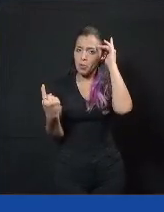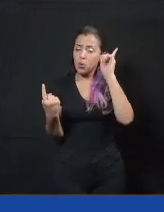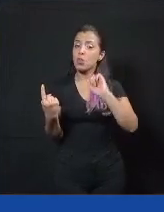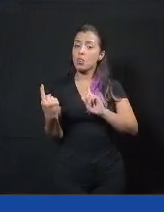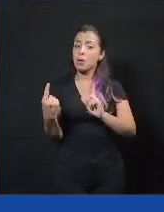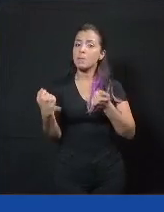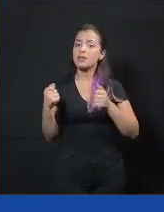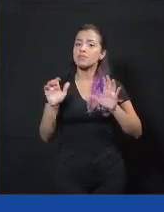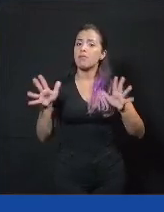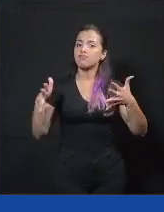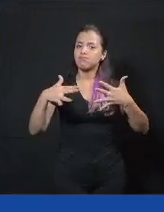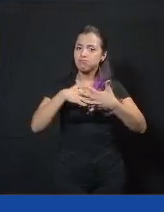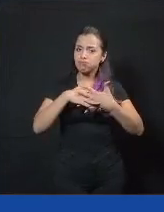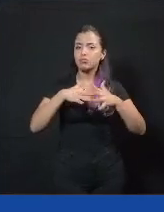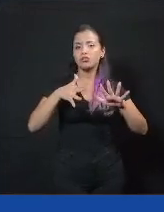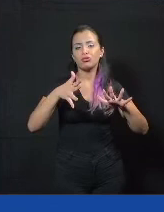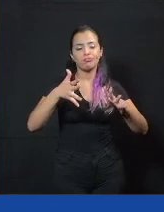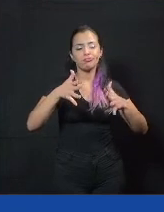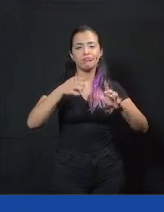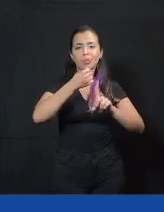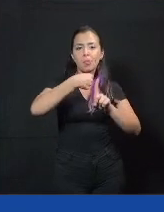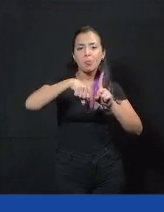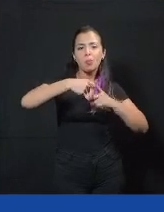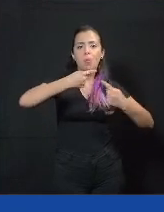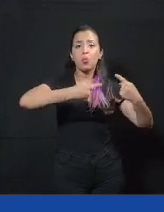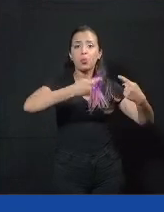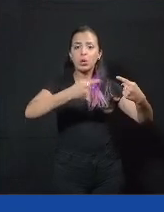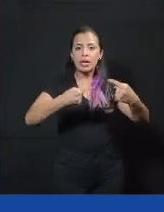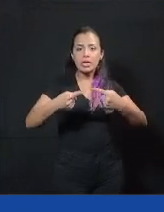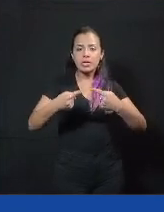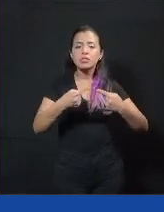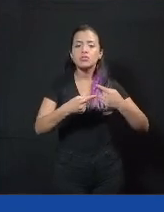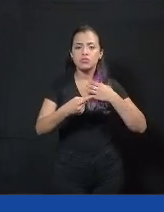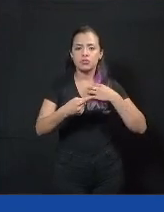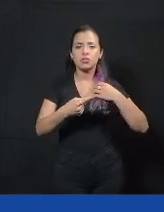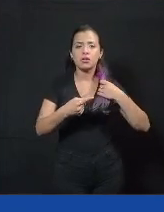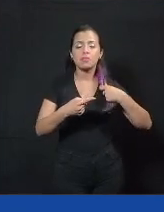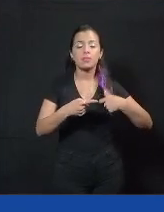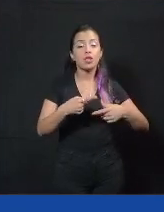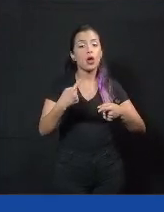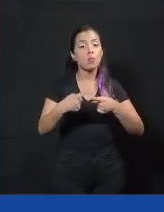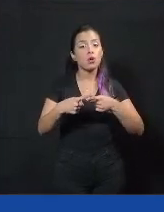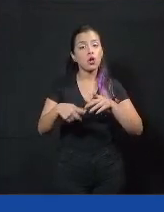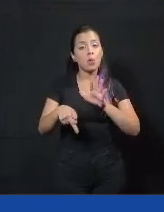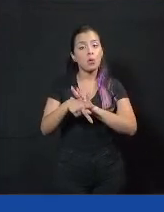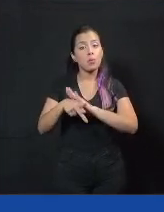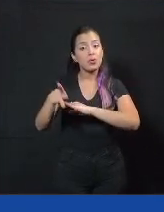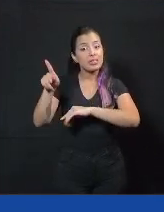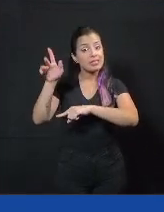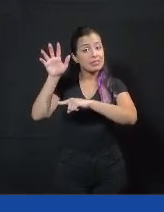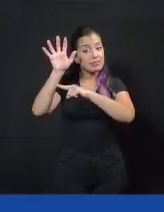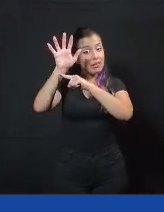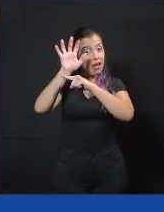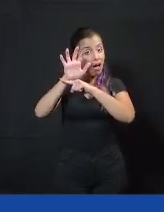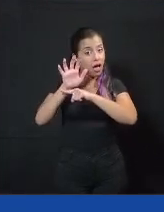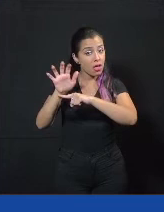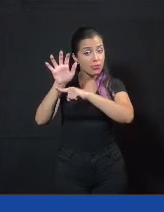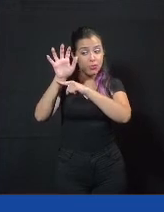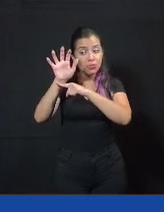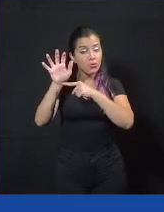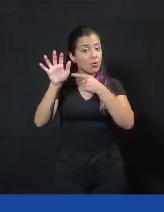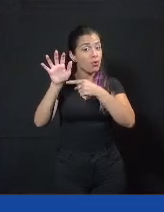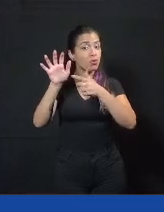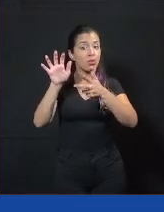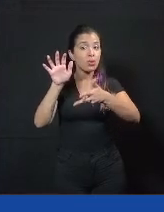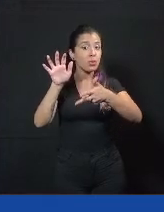política silenciosa de Estado, faz com que esse próprio Estado, né, não garanta, né, não tenha em vista